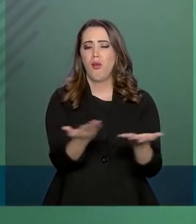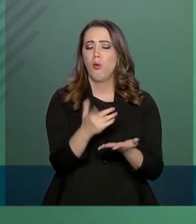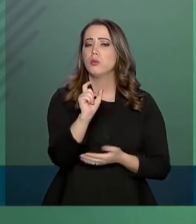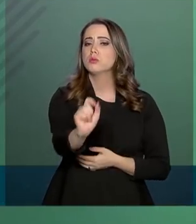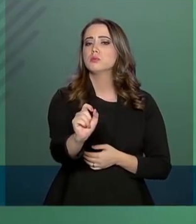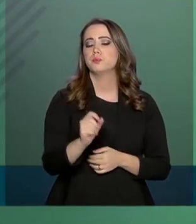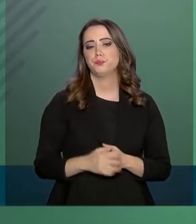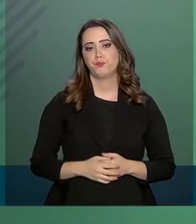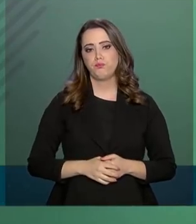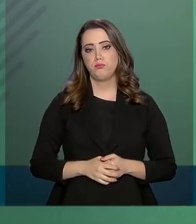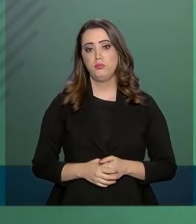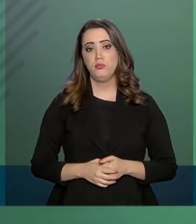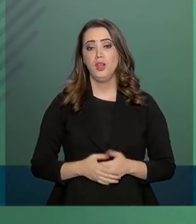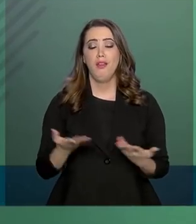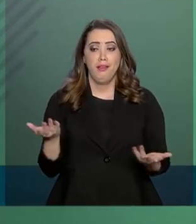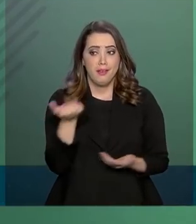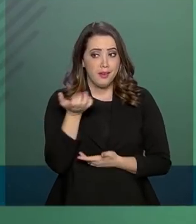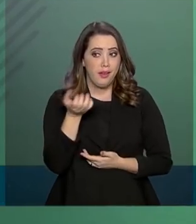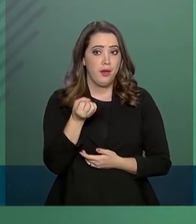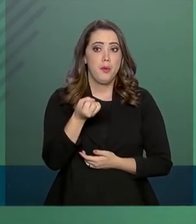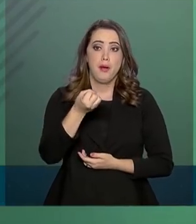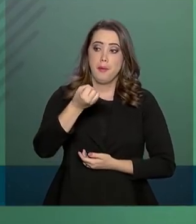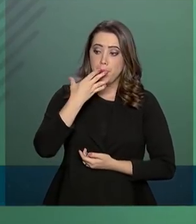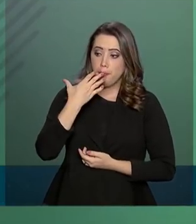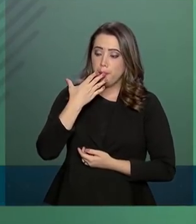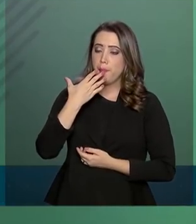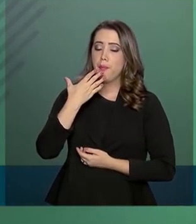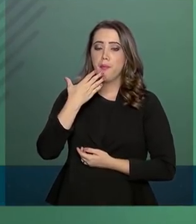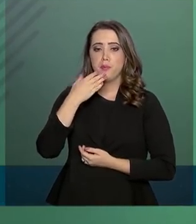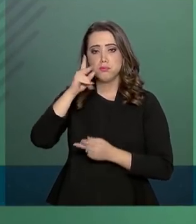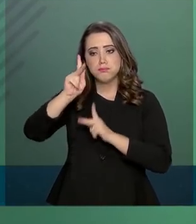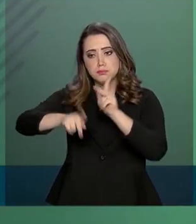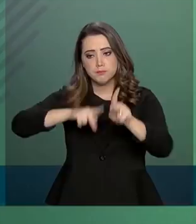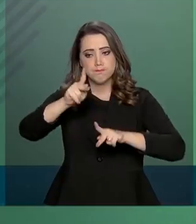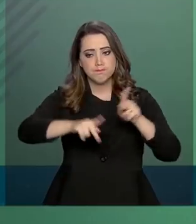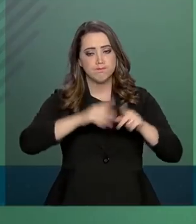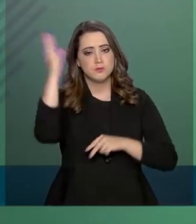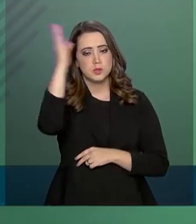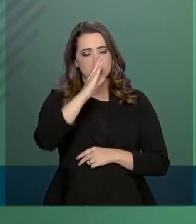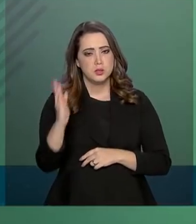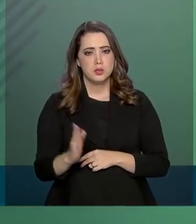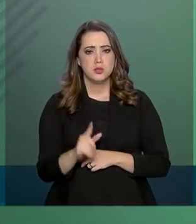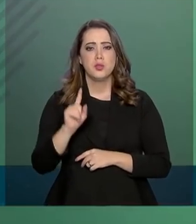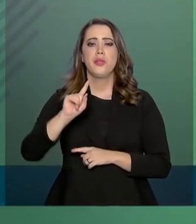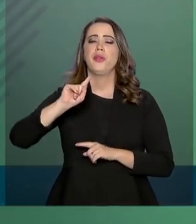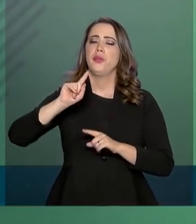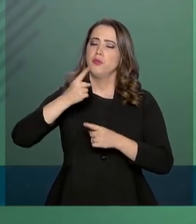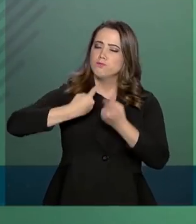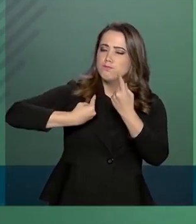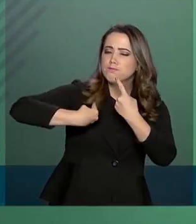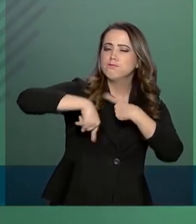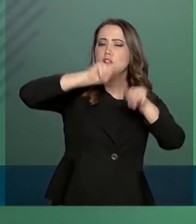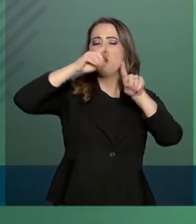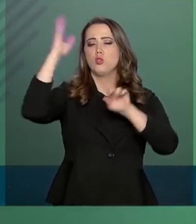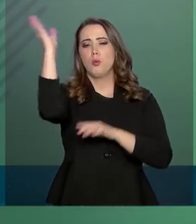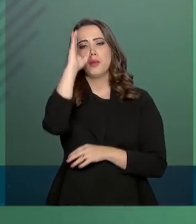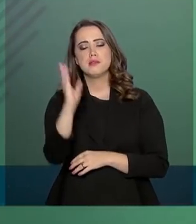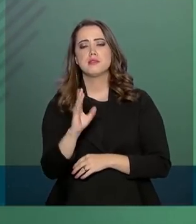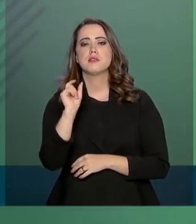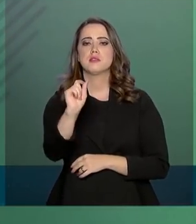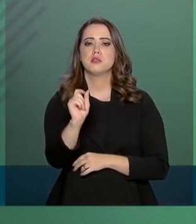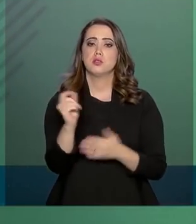o bem estar da sociedade brasileira e os o erguimento do brasil no contexto